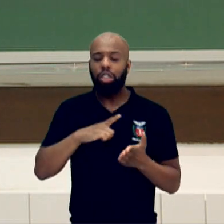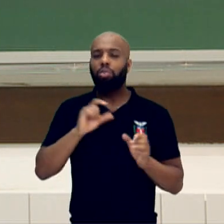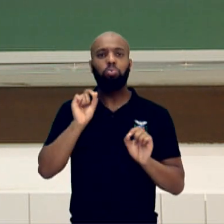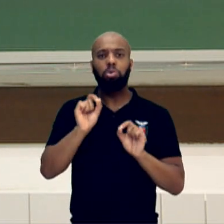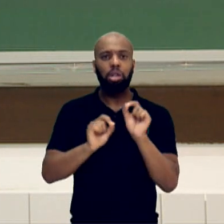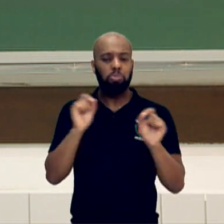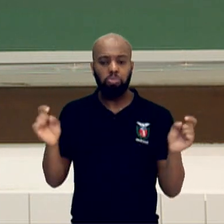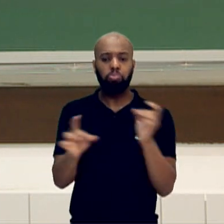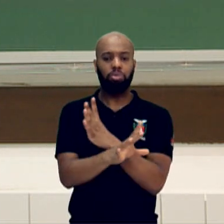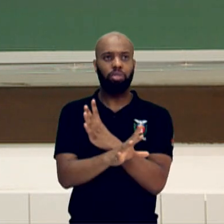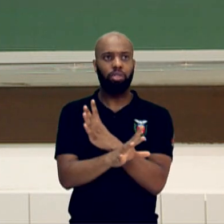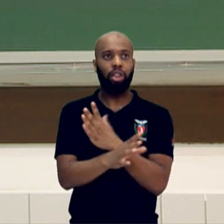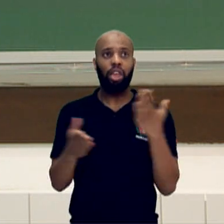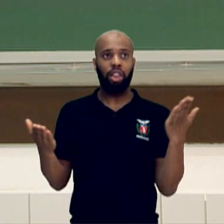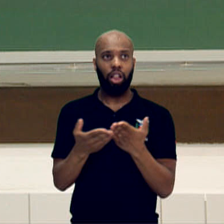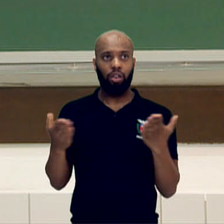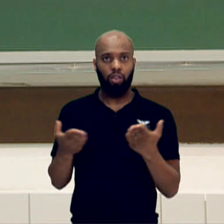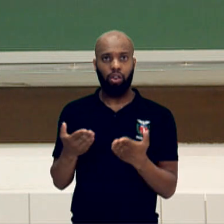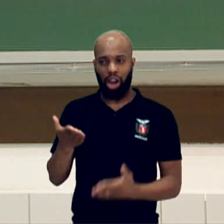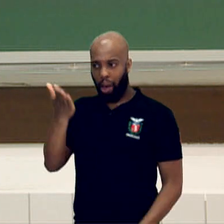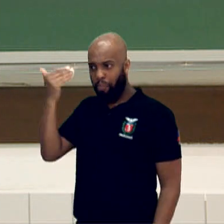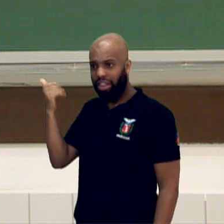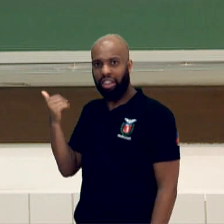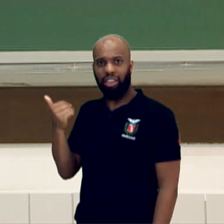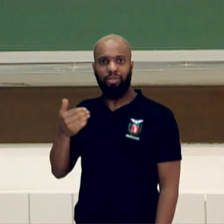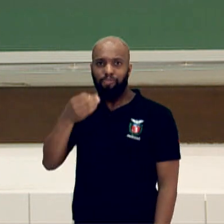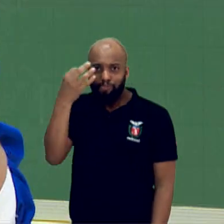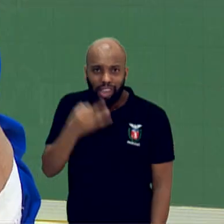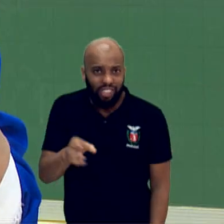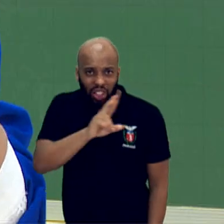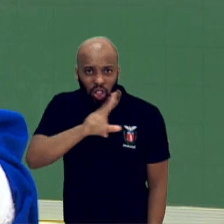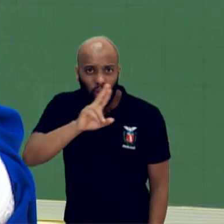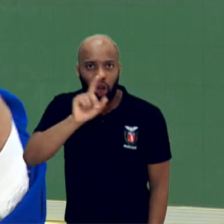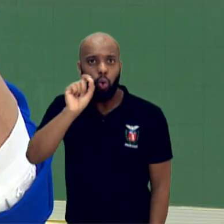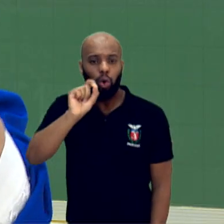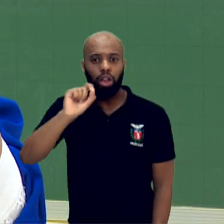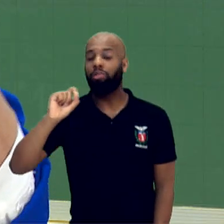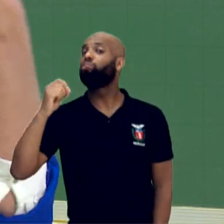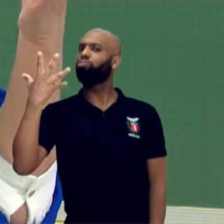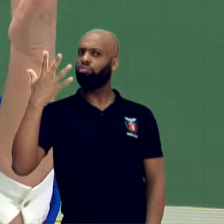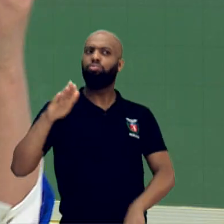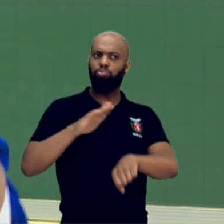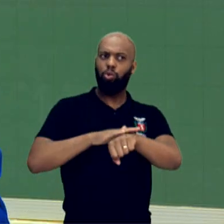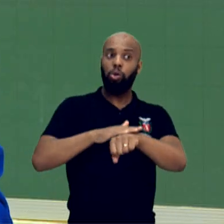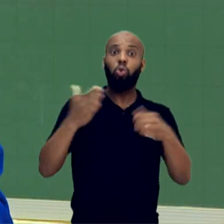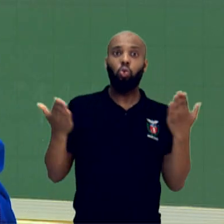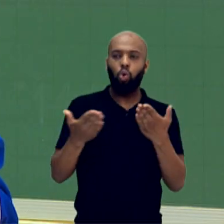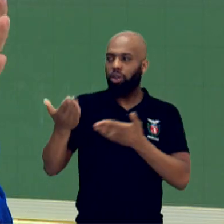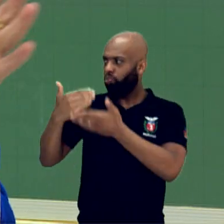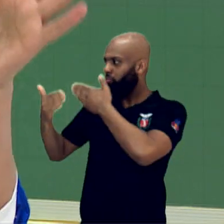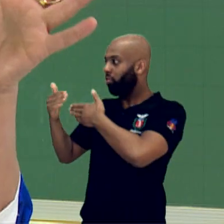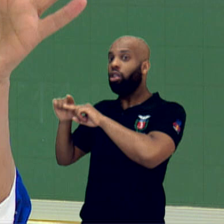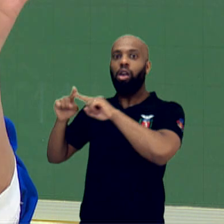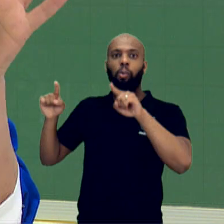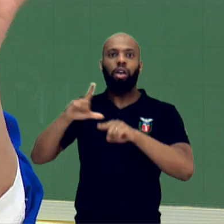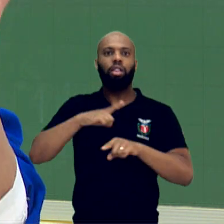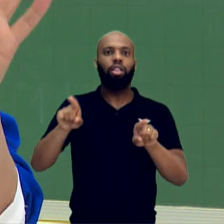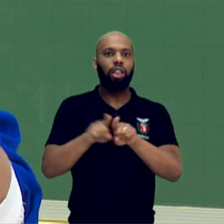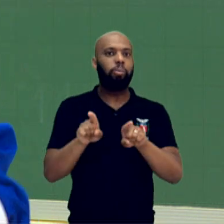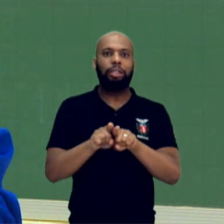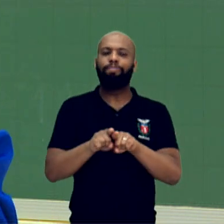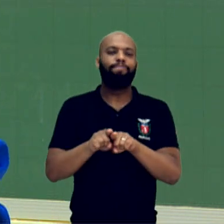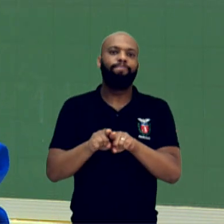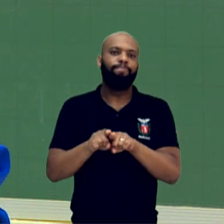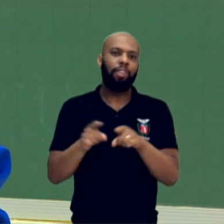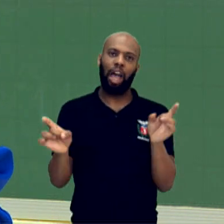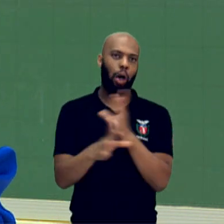acabado. E o pretérito imperfeito é alguma coisa que aconteceu também, do momento de hoje para trás, mas que pode não ter